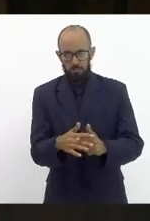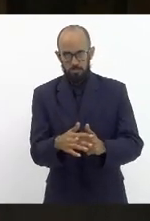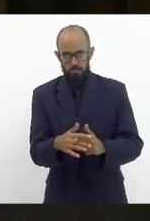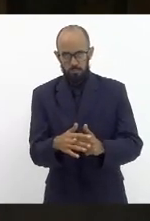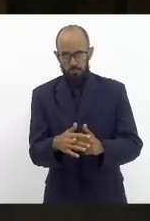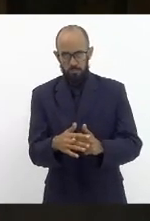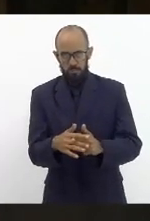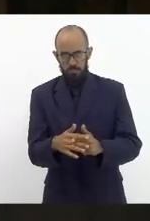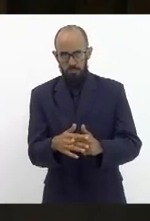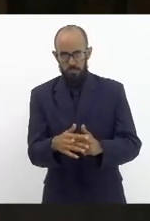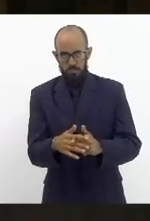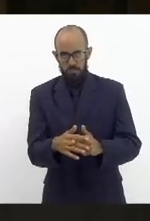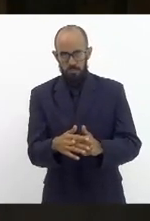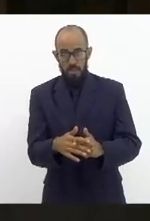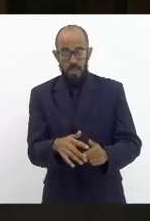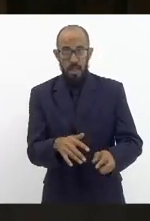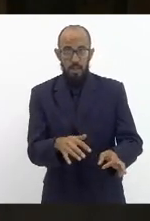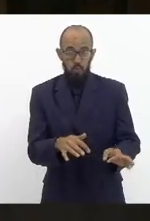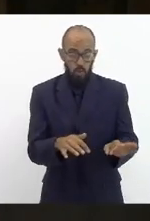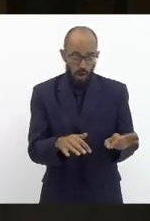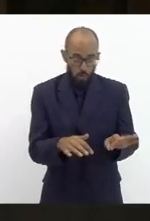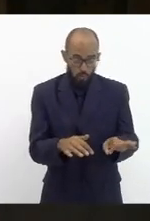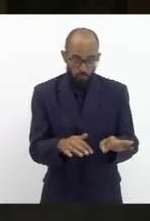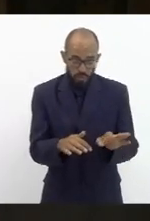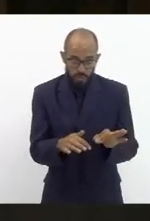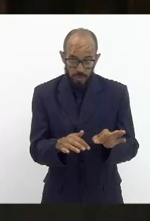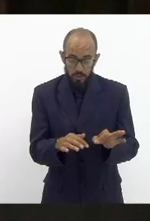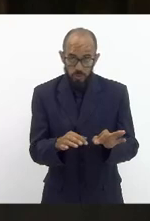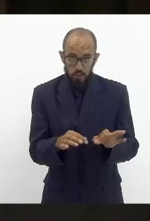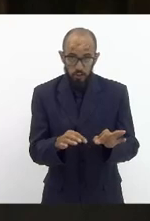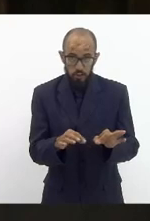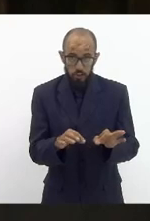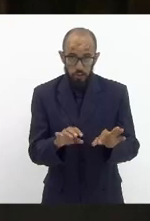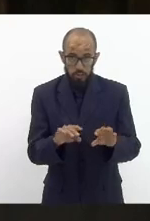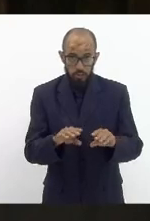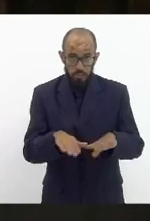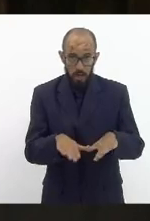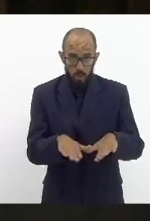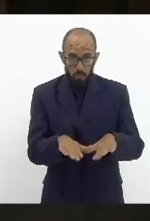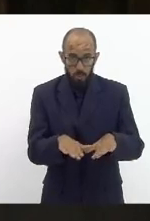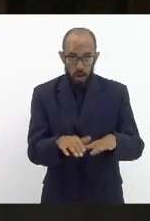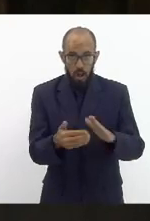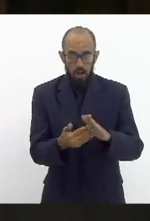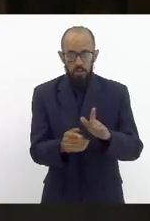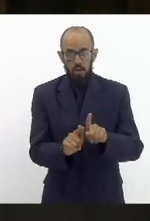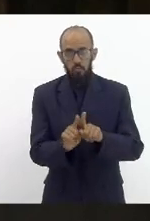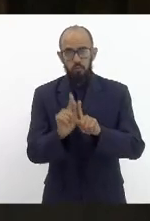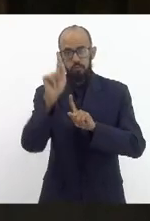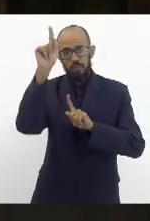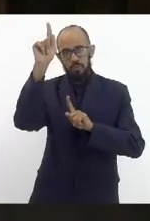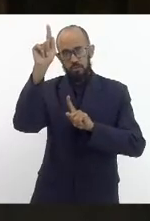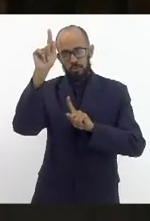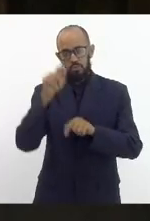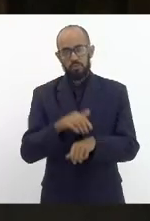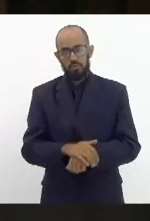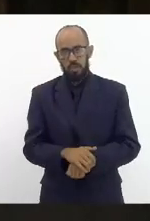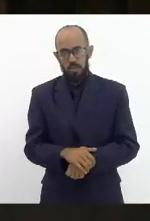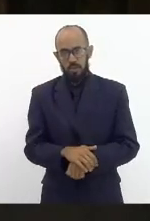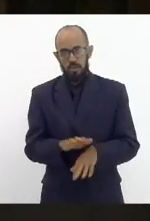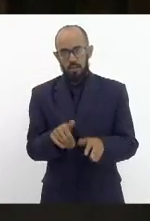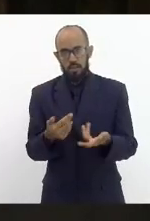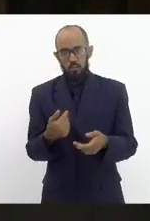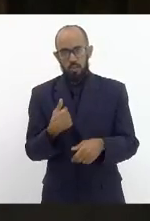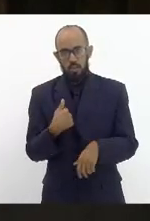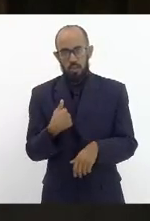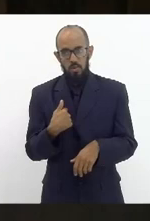É do alfinete ao foguete, literalmente. Vão tratar tudo. E eu, como tenho a